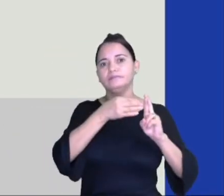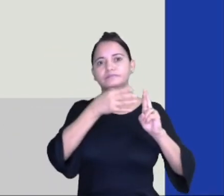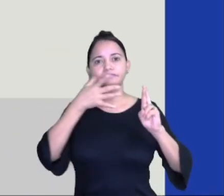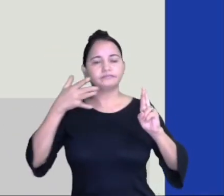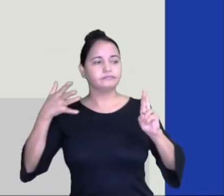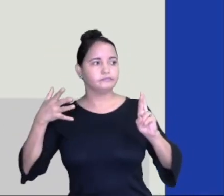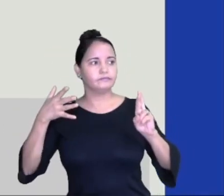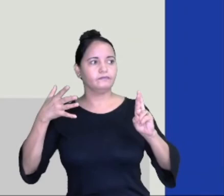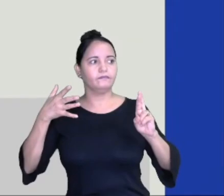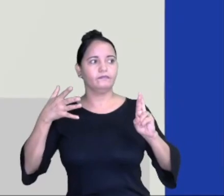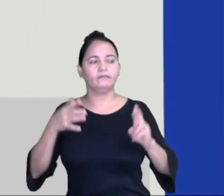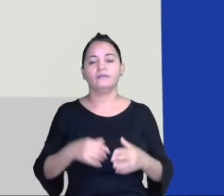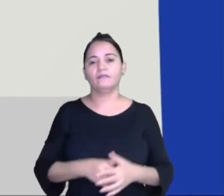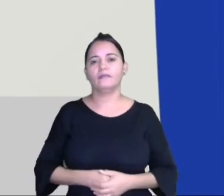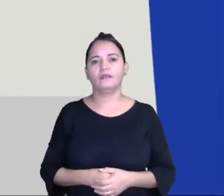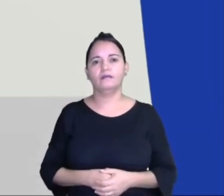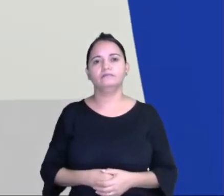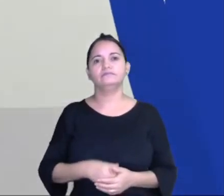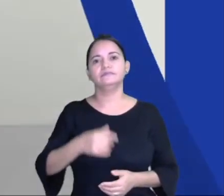e eu só tenho a